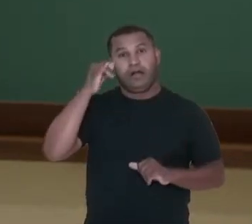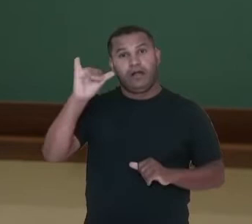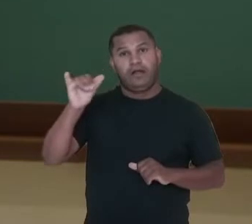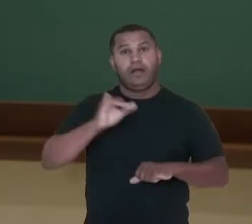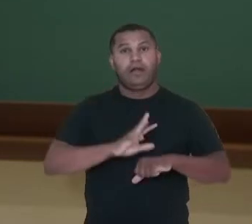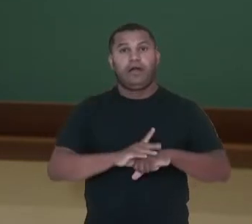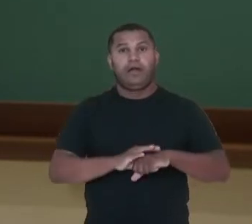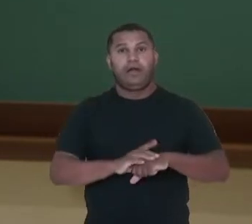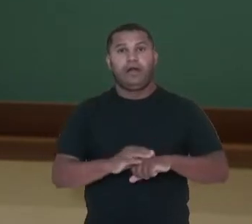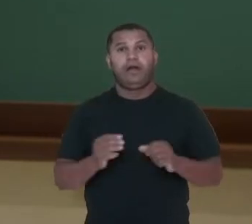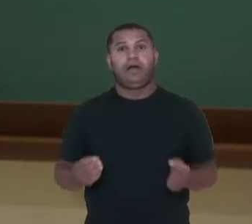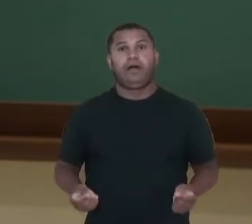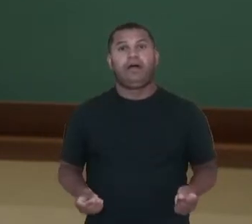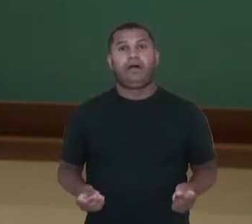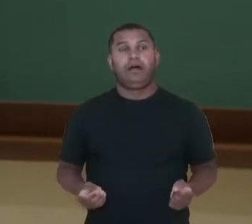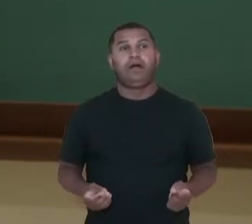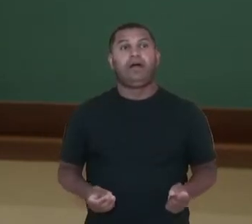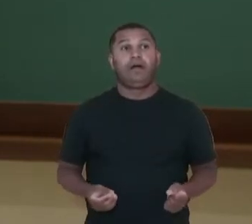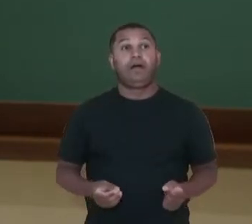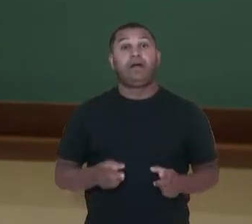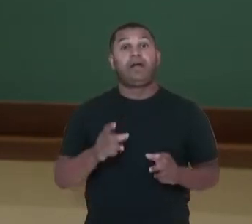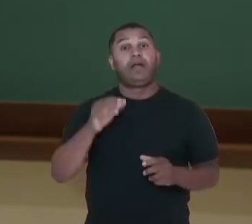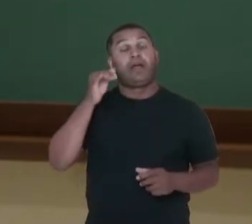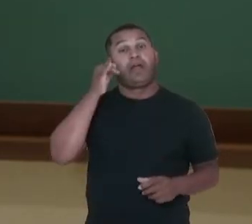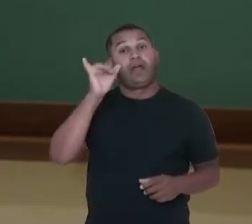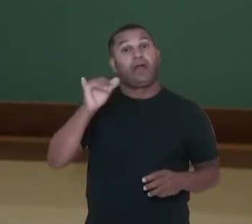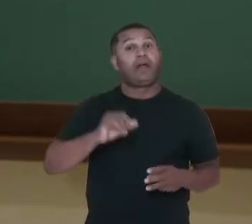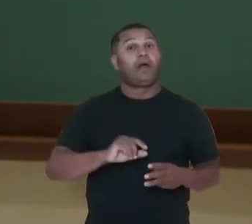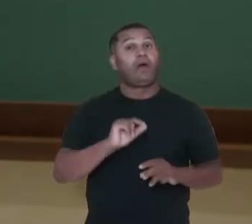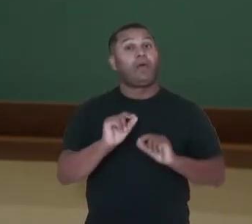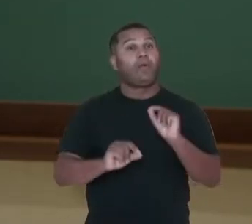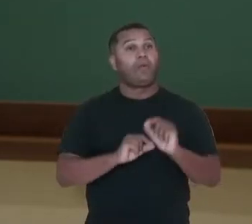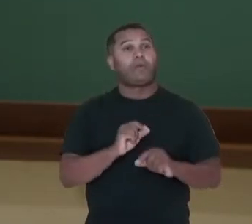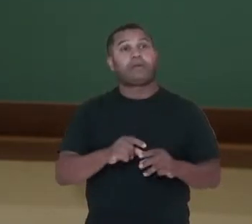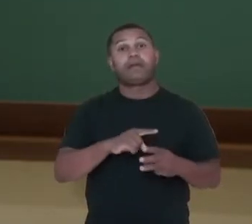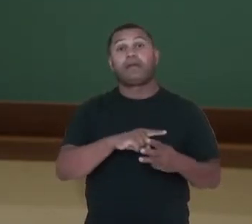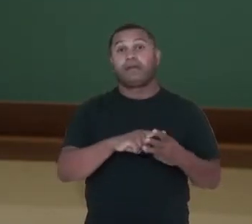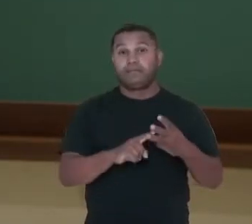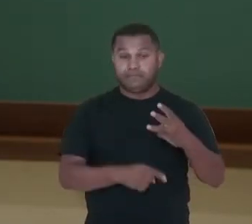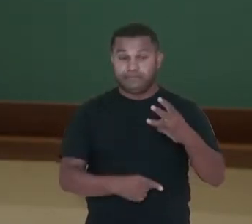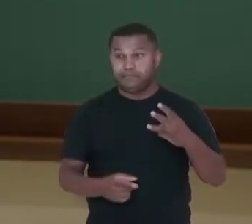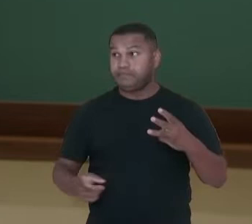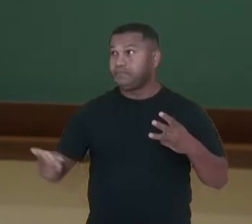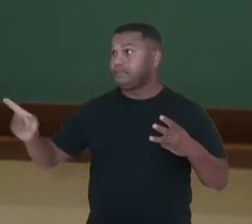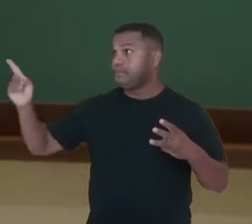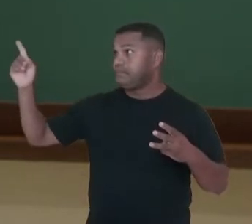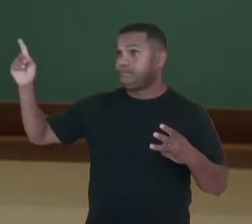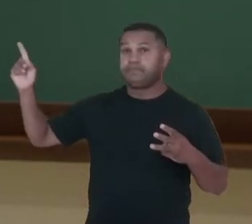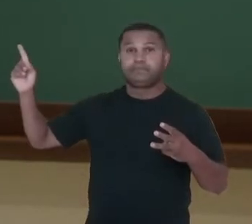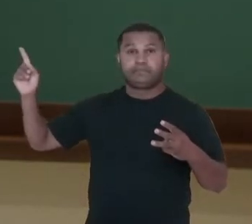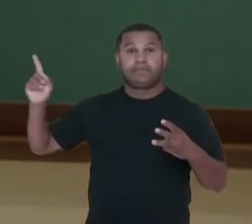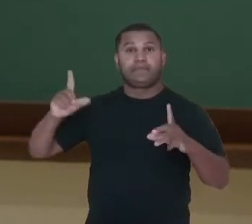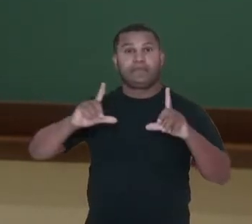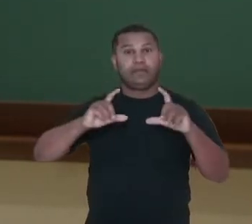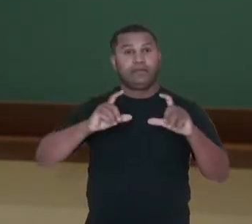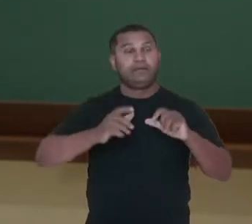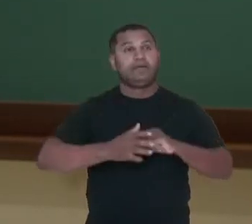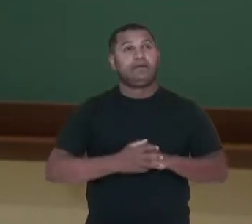contato com agentes causadores de doenças, né? Que